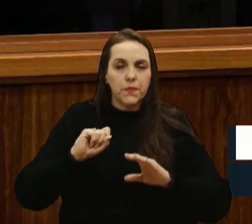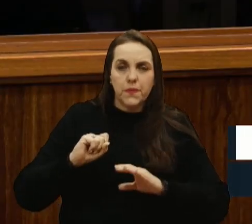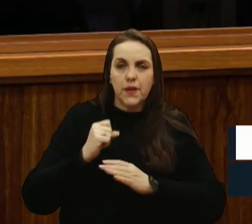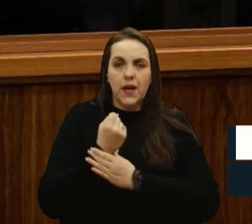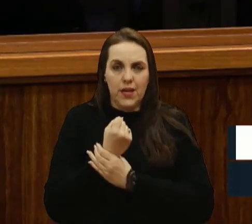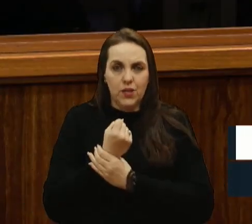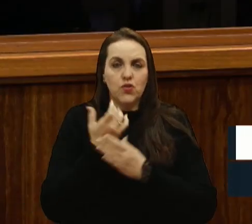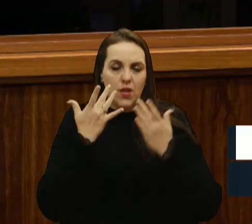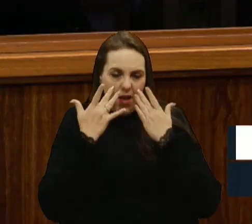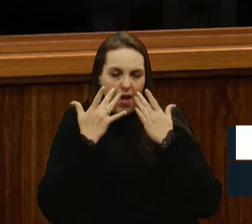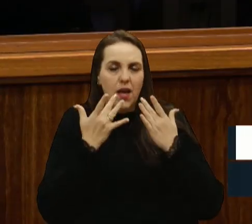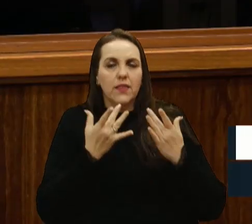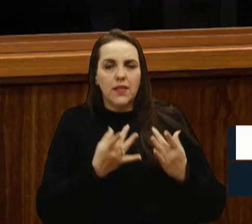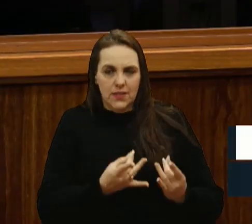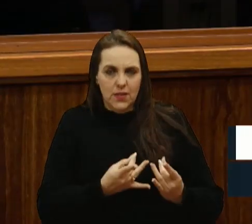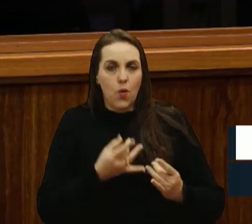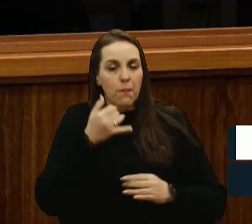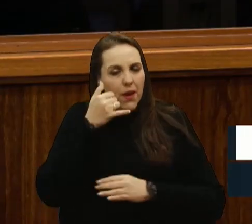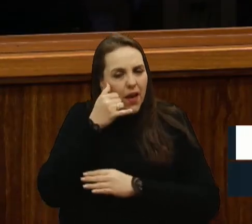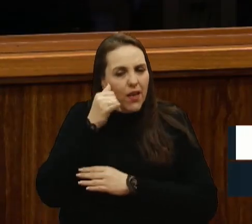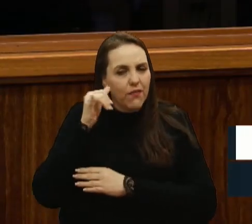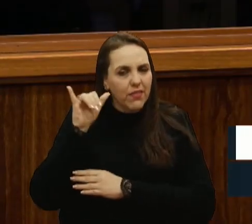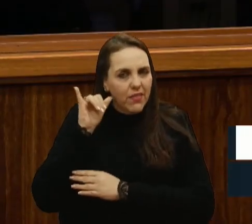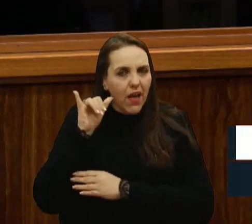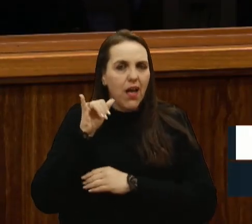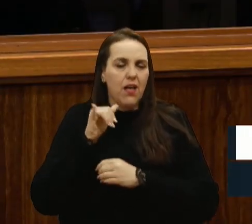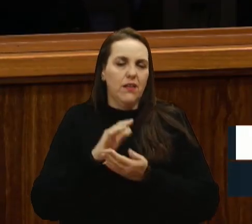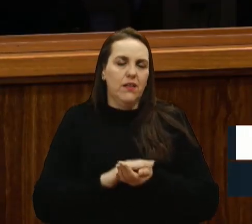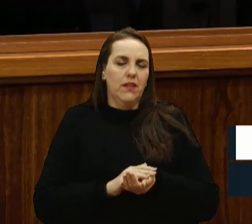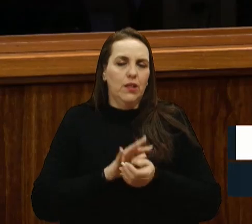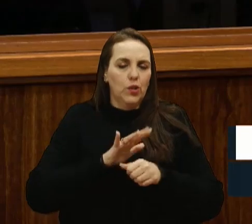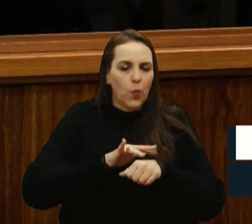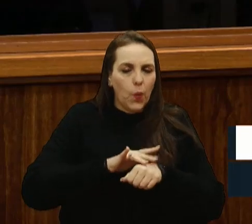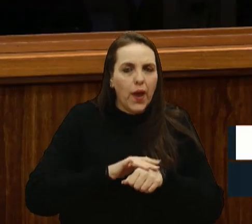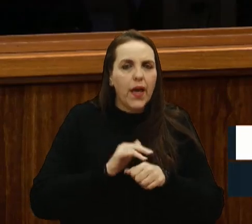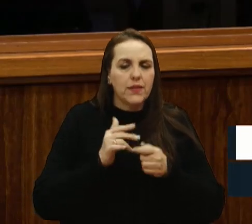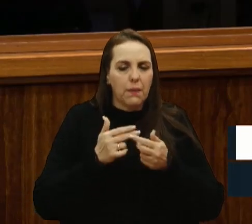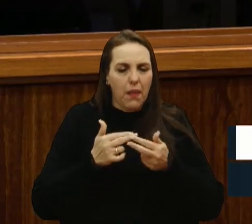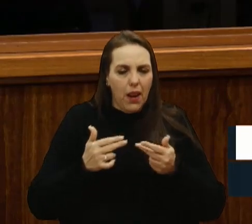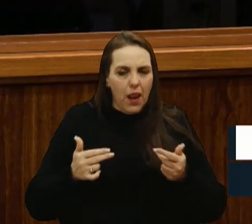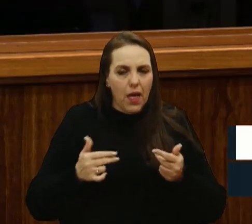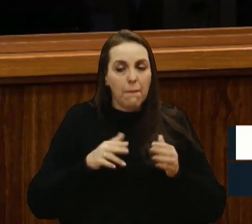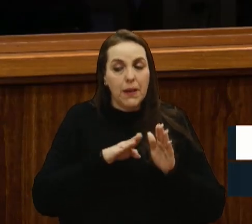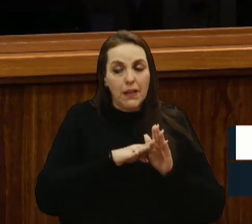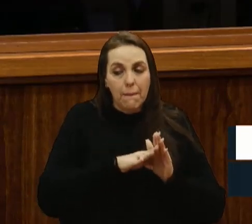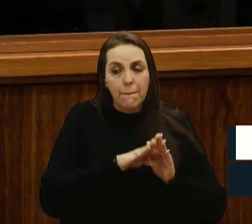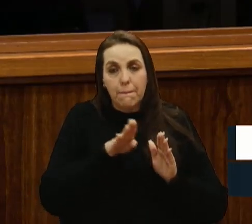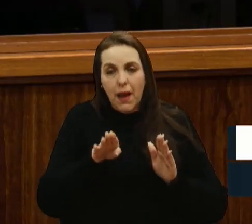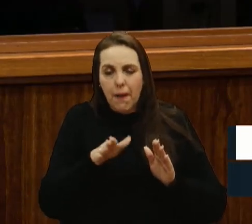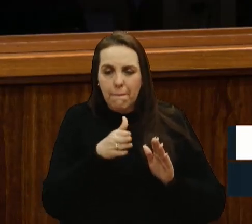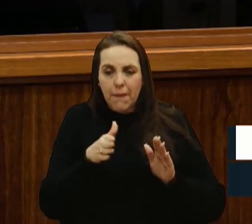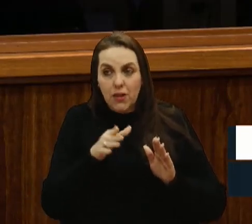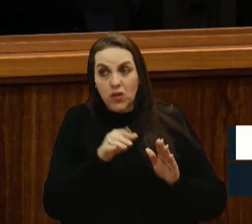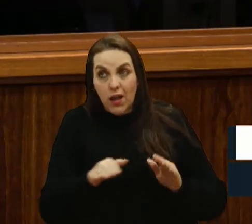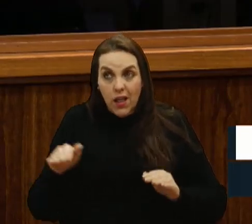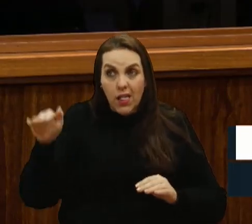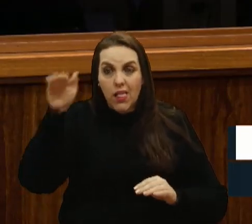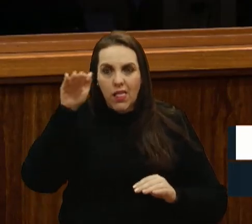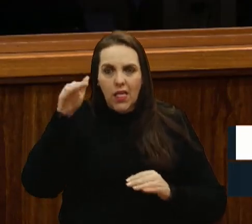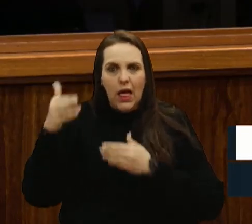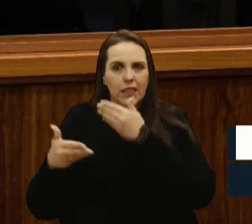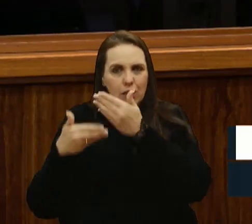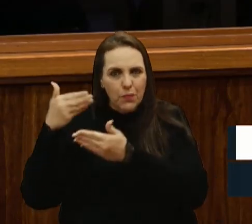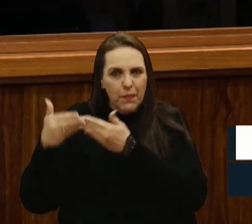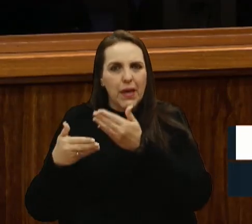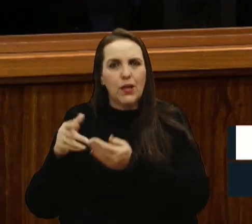uma atenção básica, preventiva, para evitar que se chegue lá na alta complexidade,